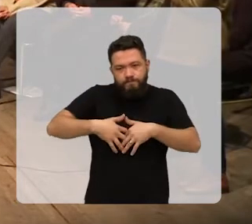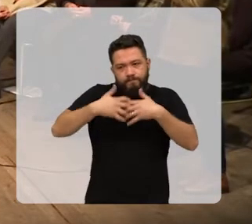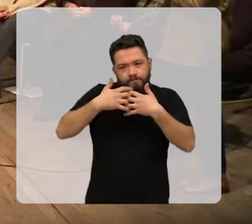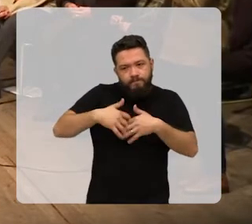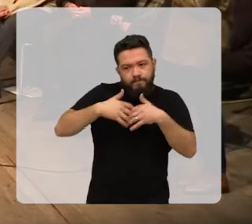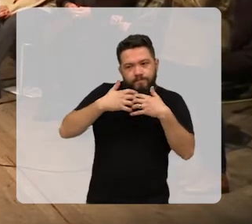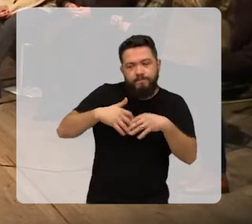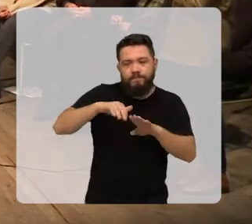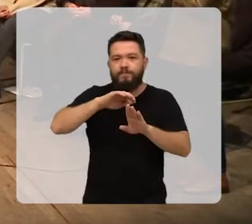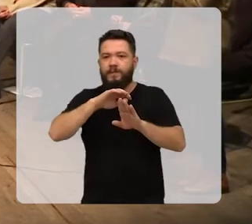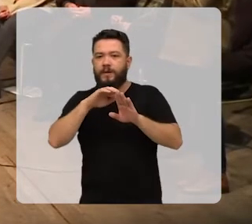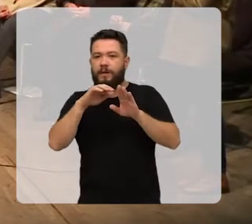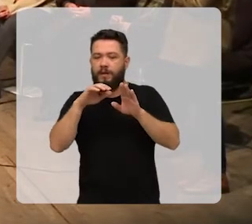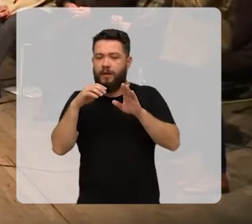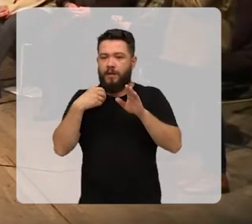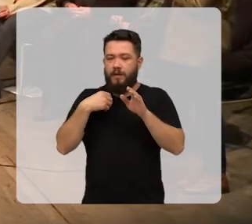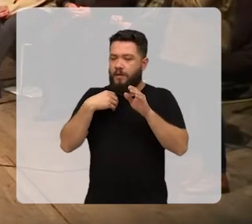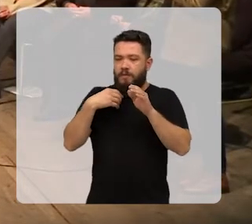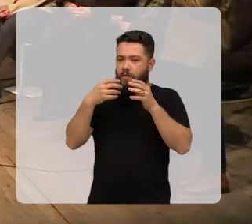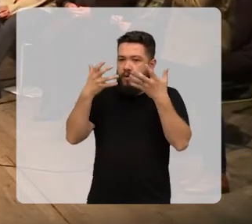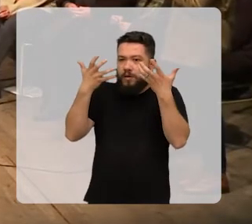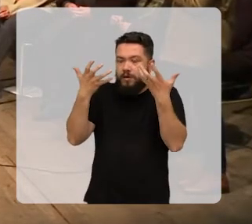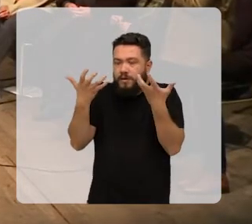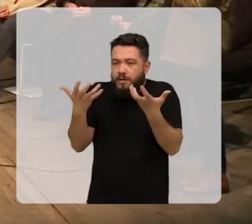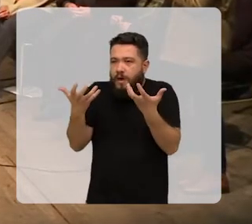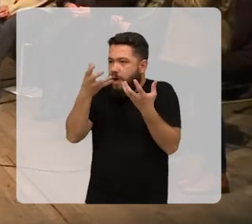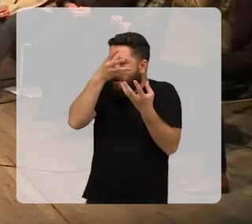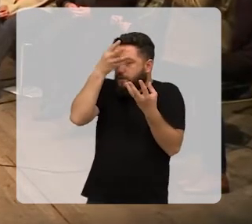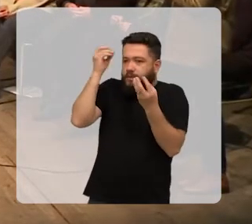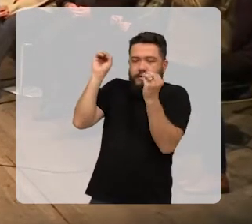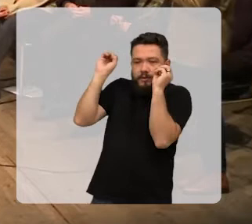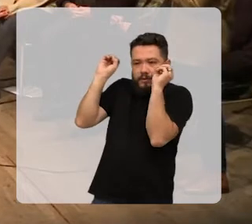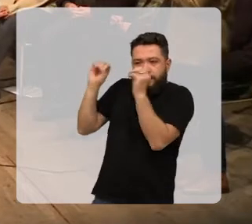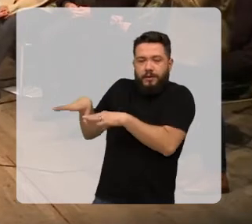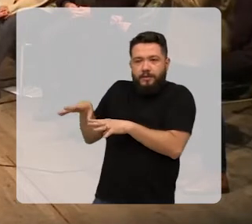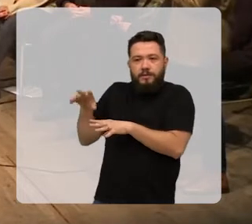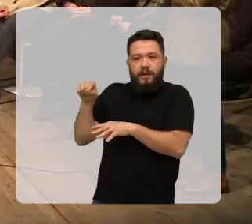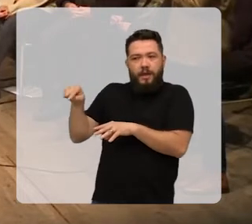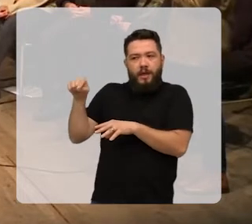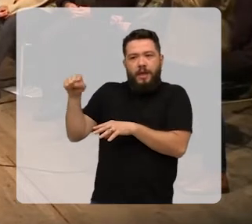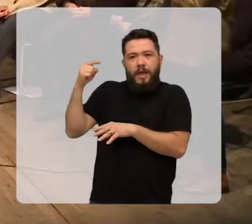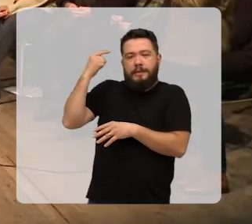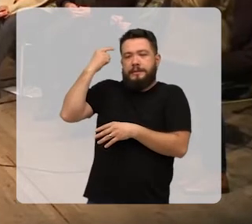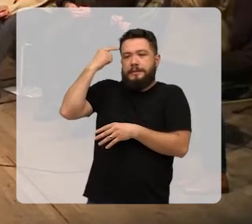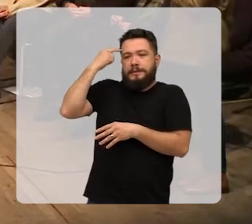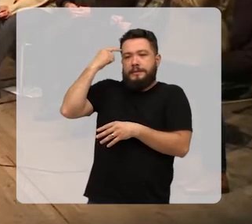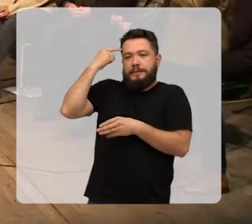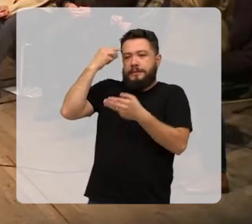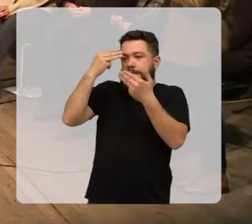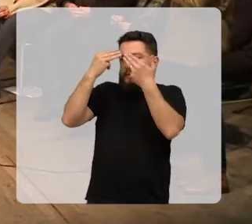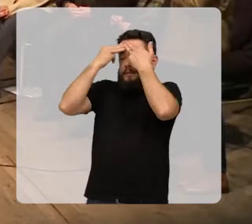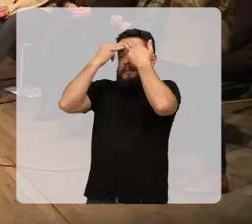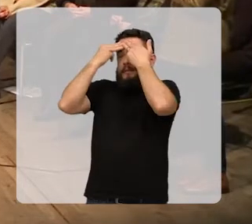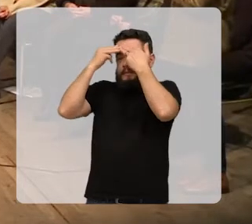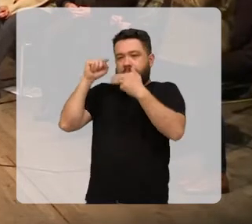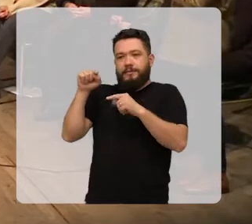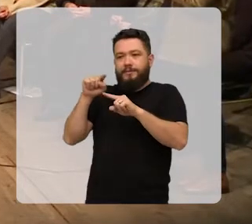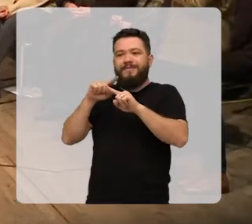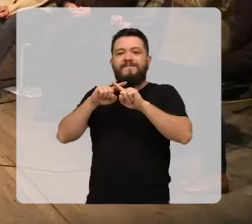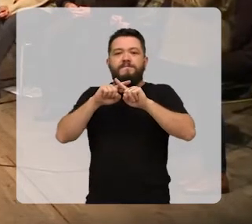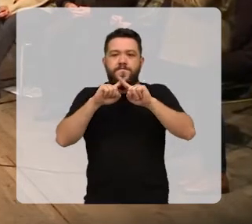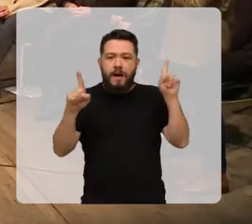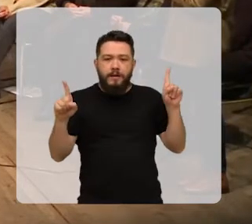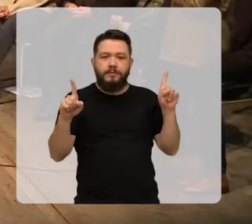tempo de querer esquecer toda a situação que a senhora passou e ao mesmo tempo saber que é